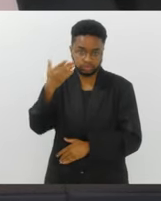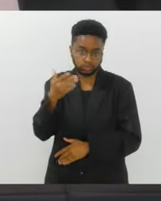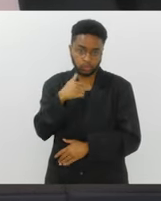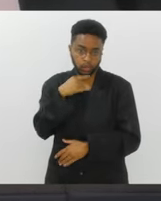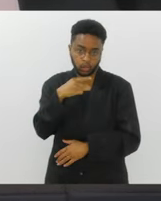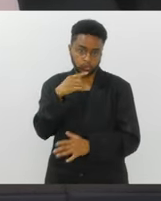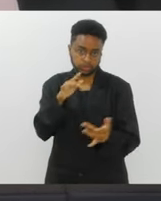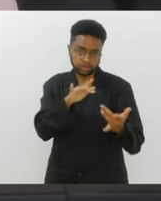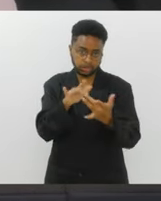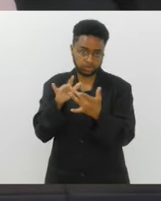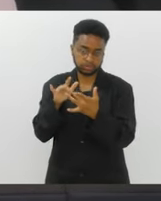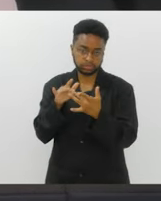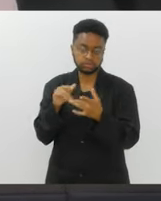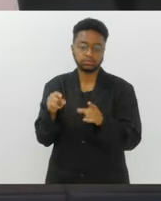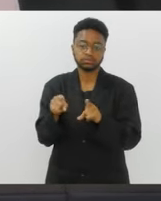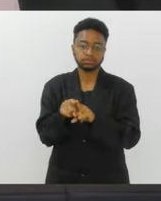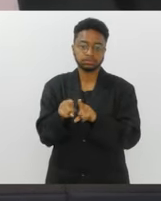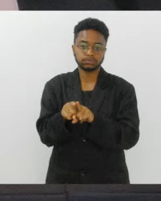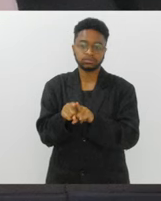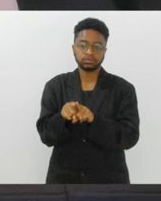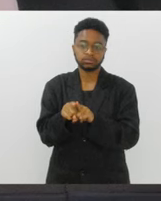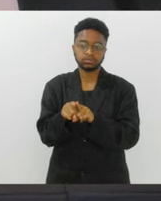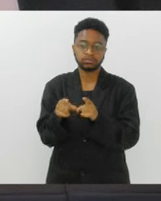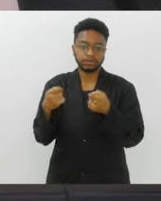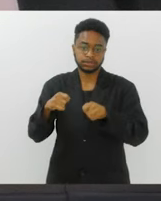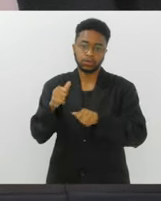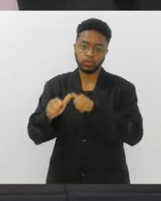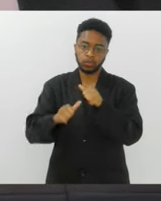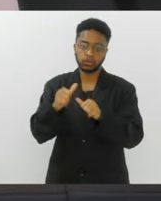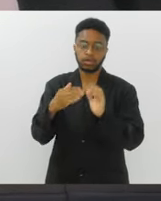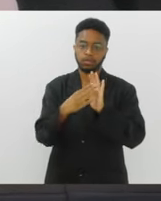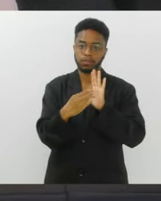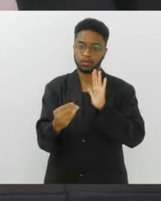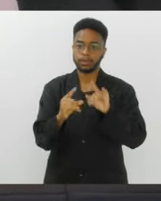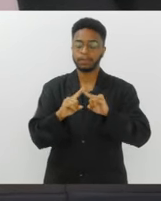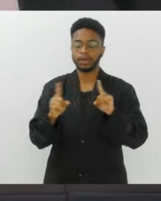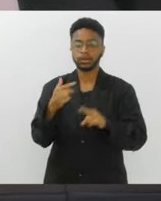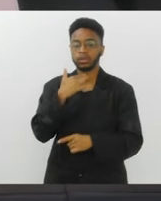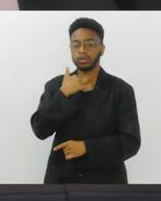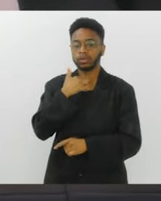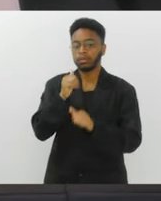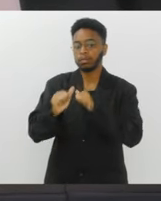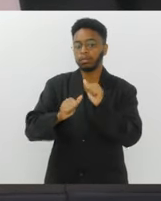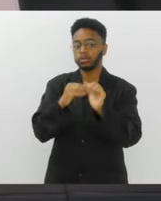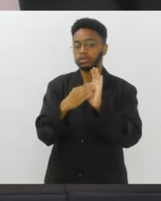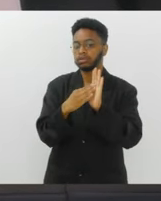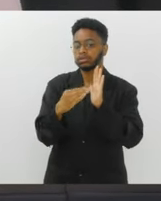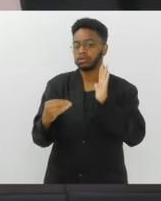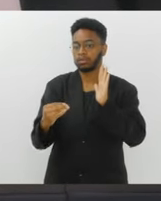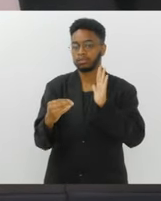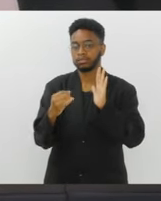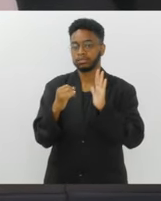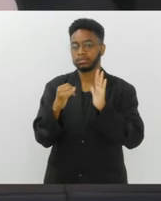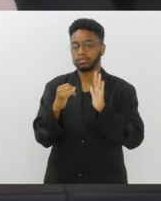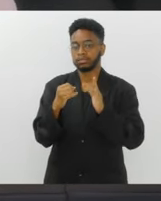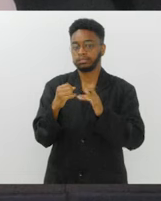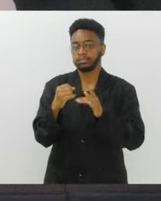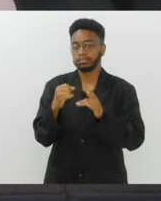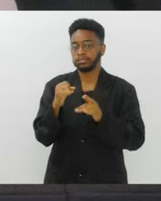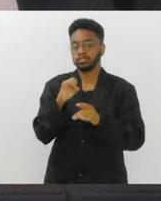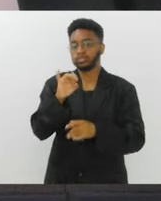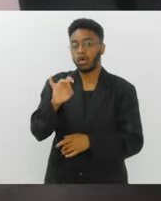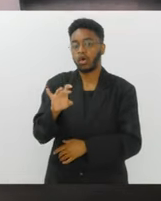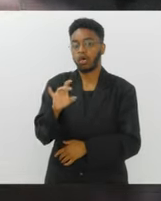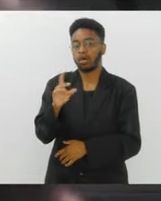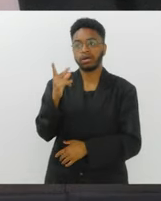acesso e tem que se trocar de modelo. Mas não pode se trocar de modelo simplesmente estalando o